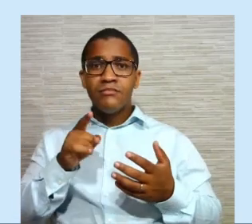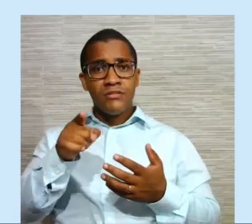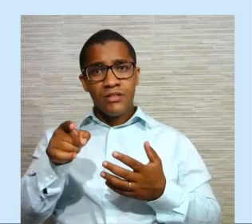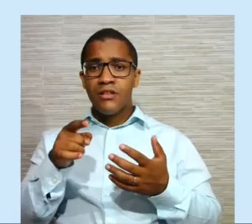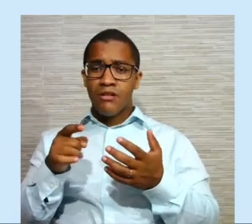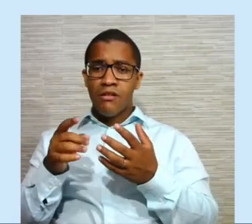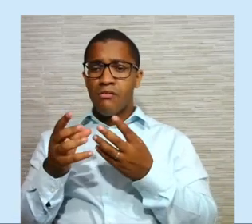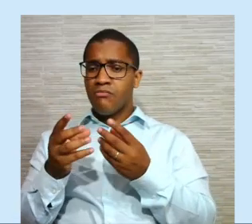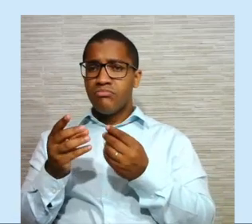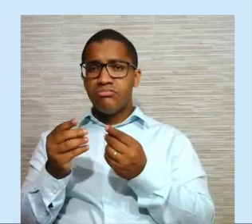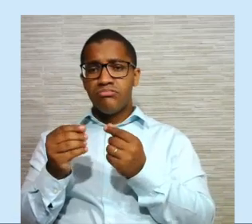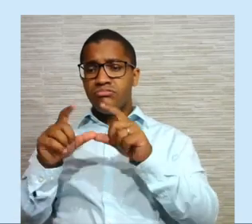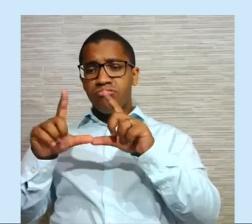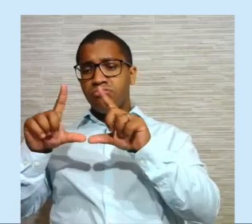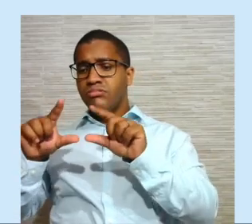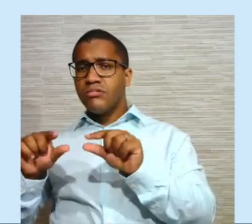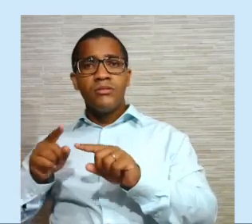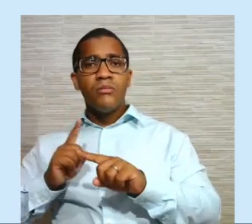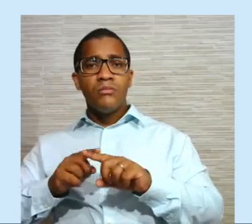repressão.